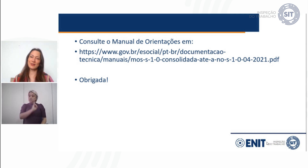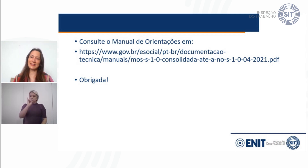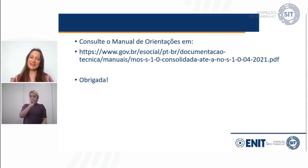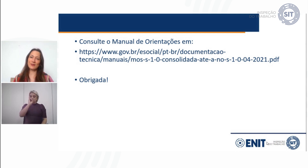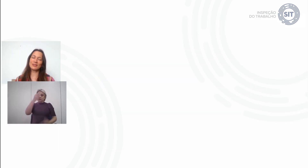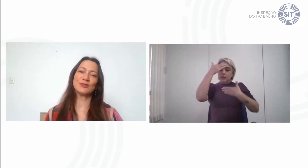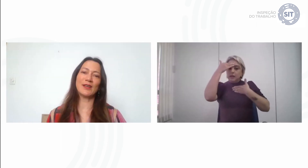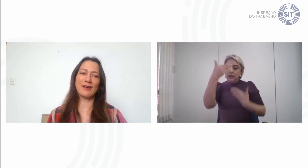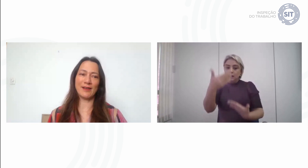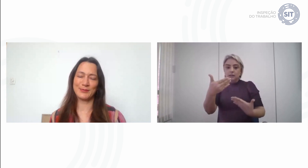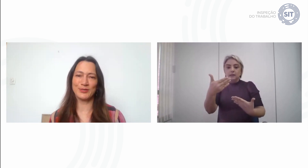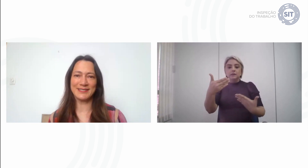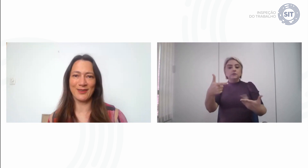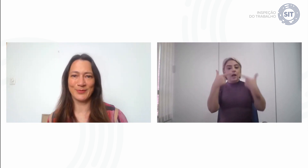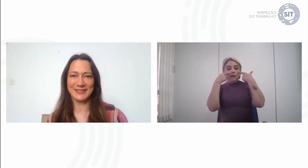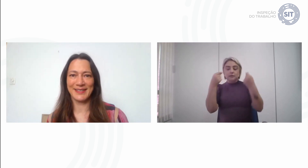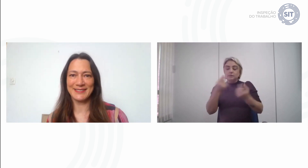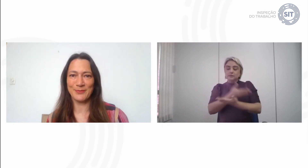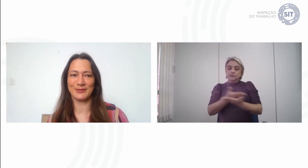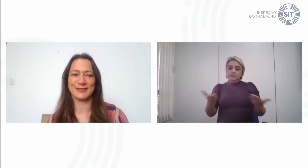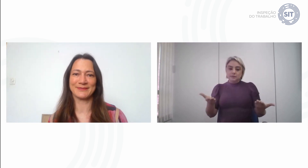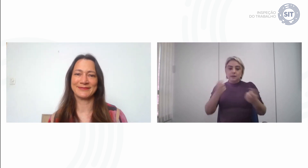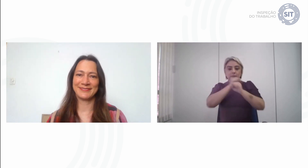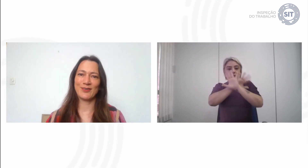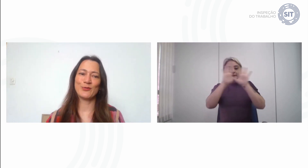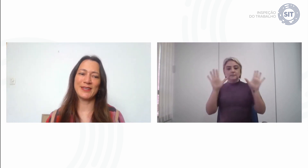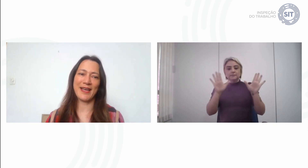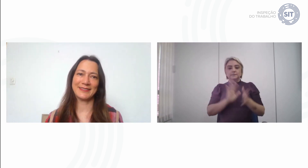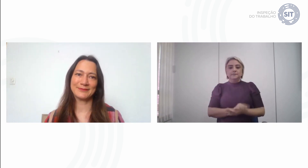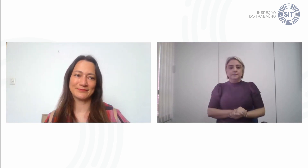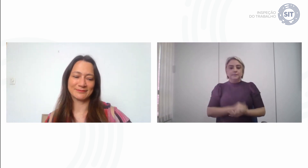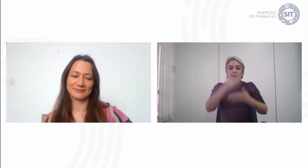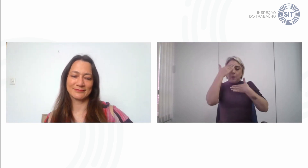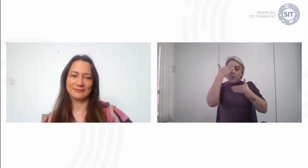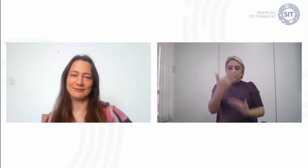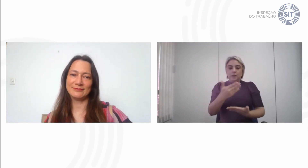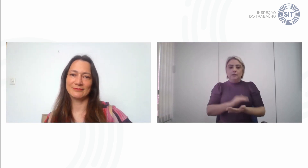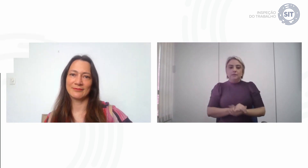Agradeço a atenção e a gente fica à disposição para esclarecimentos. Obrigada.